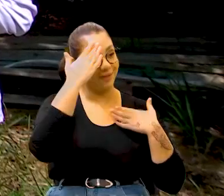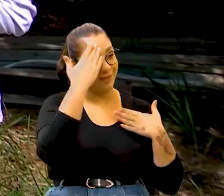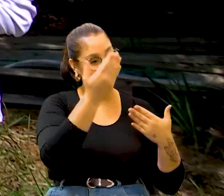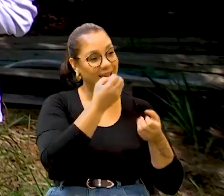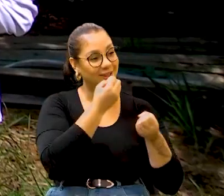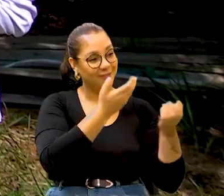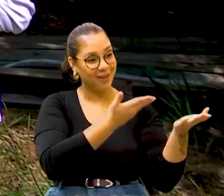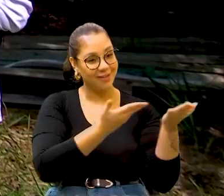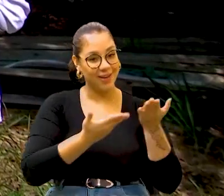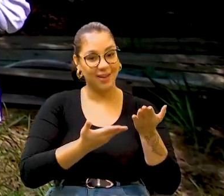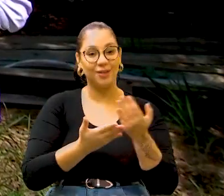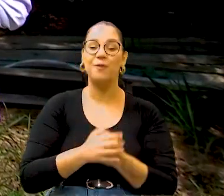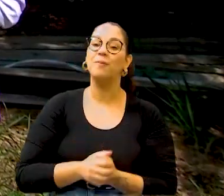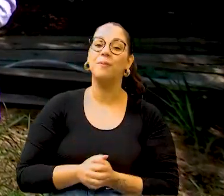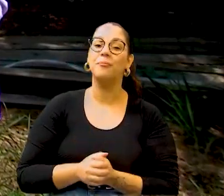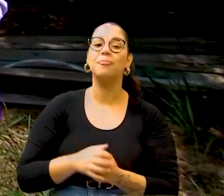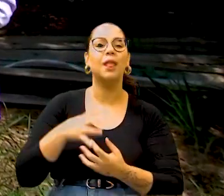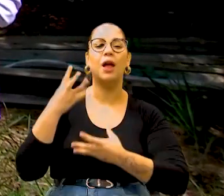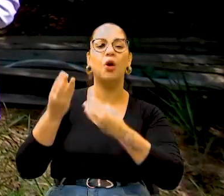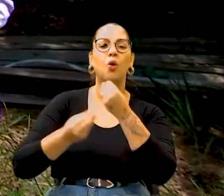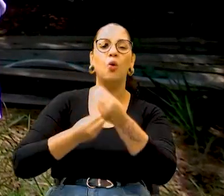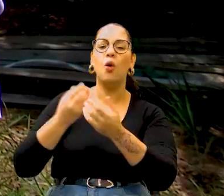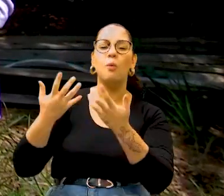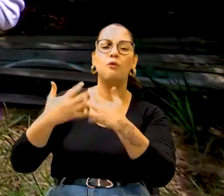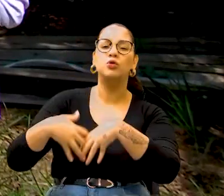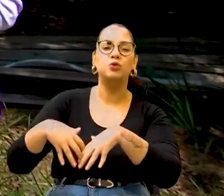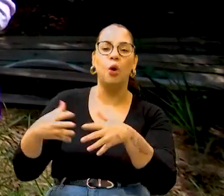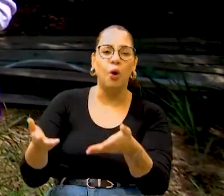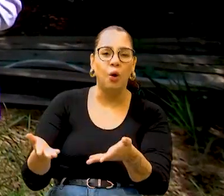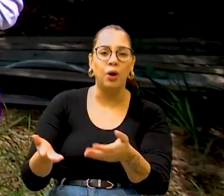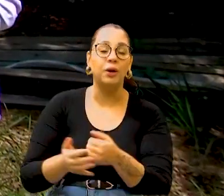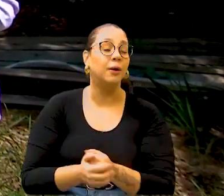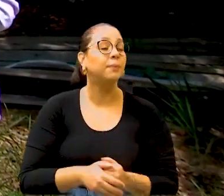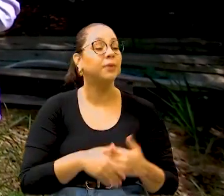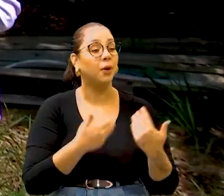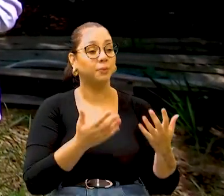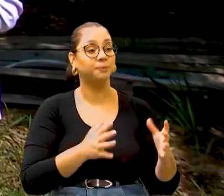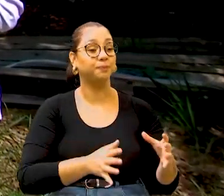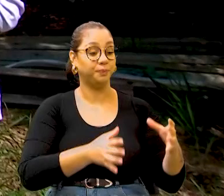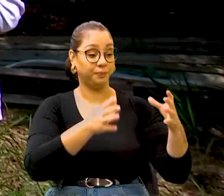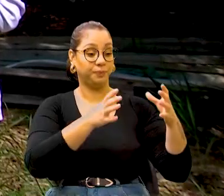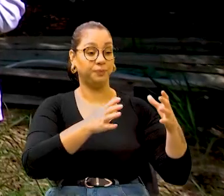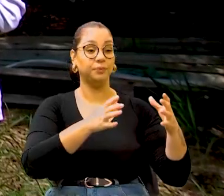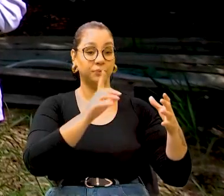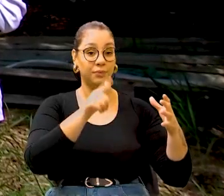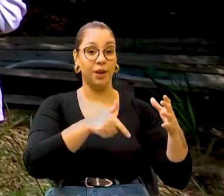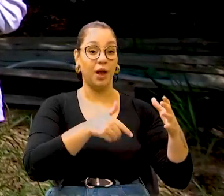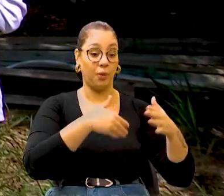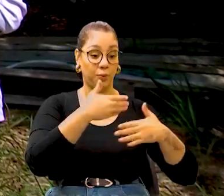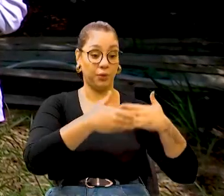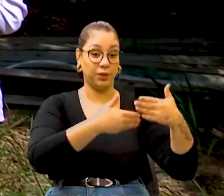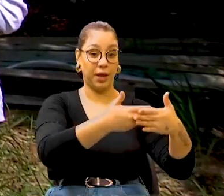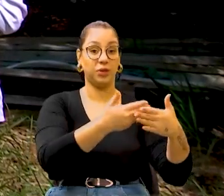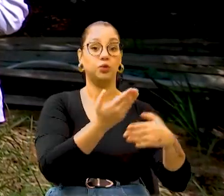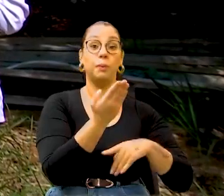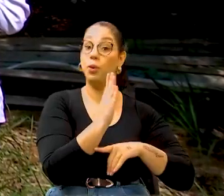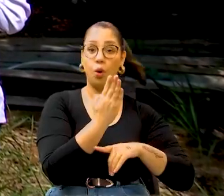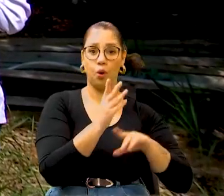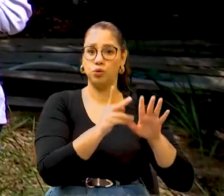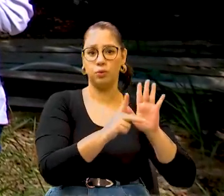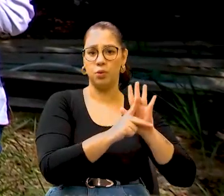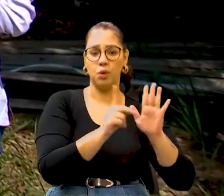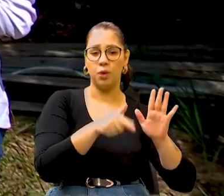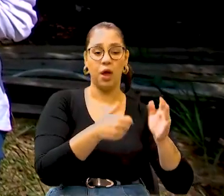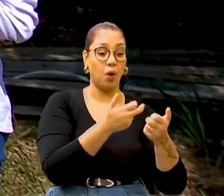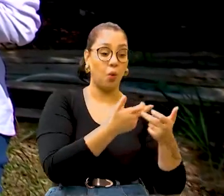Muito obrigada, sejam bem-vindos. Como que funciona a compostagem? A compostagem, ela é um processo biológico onde a